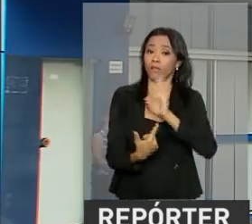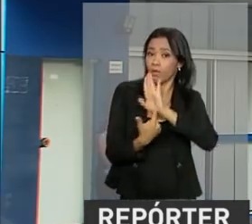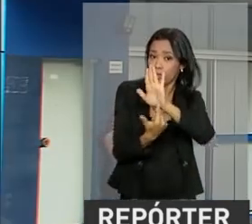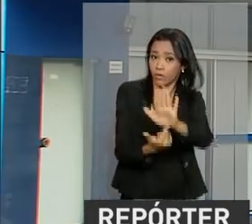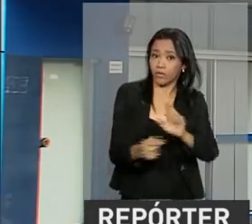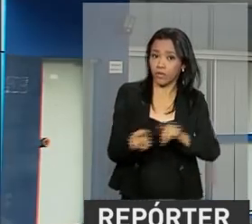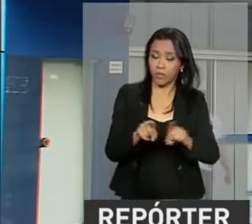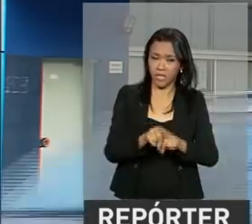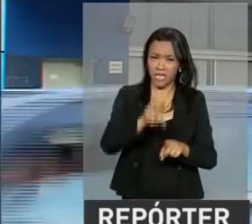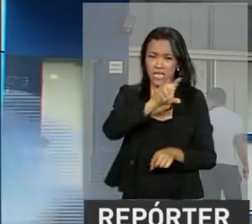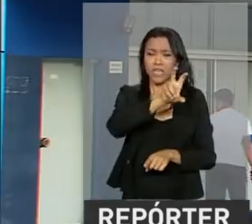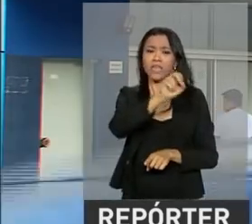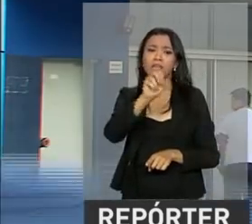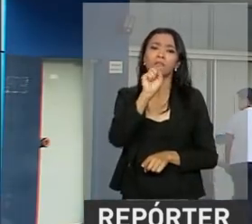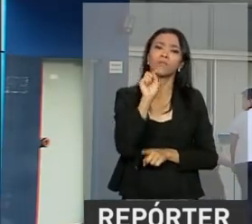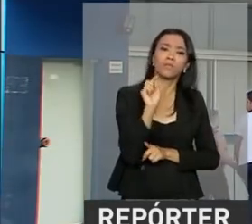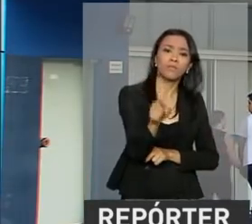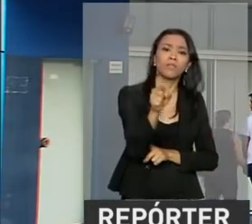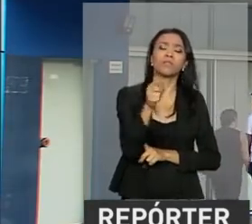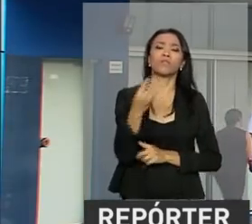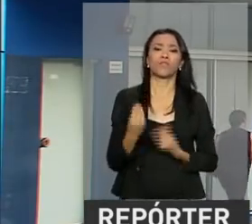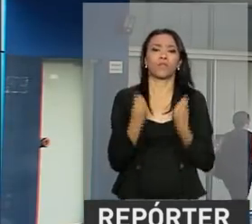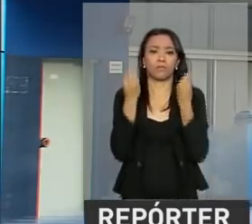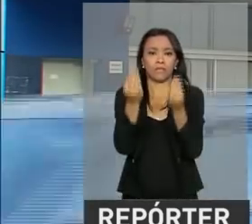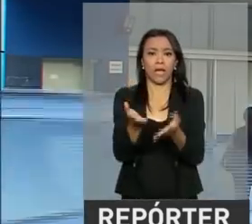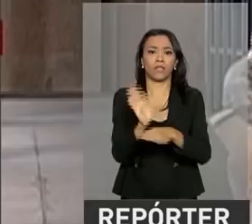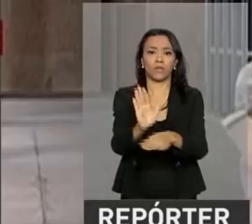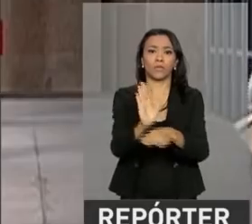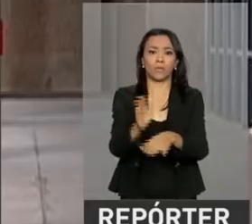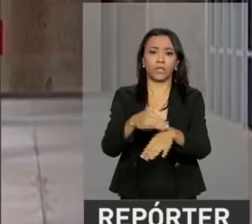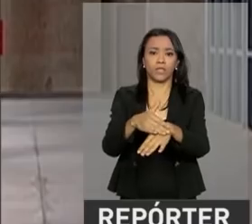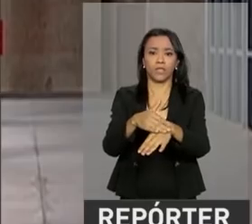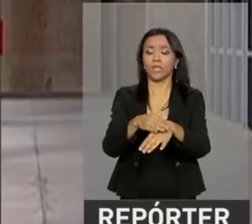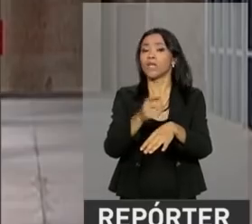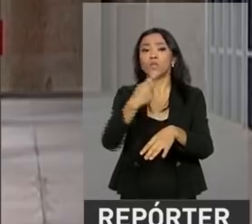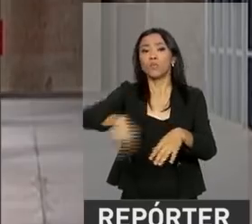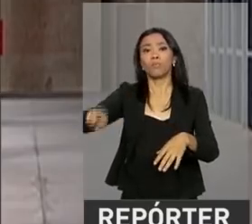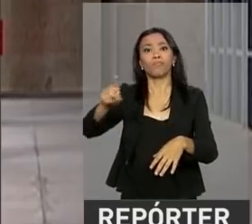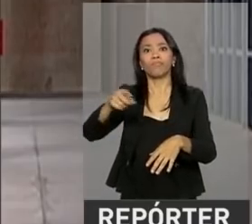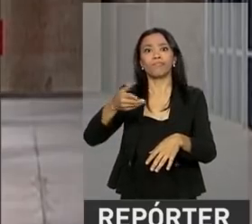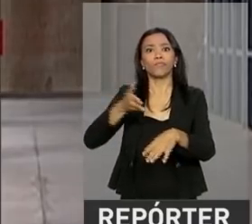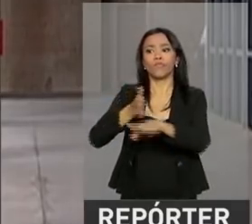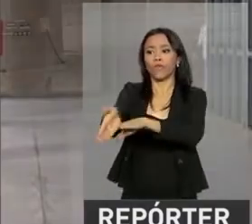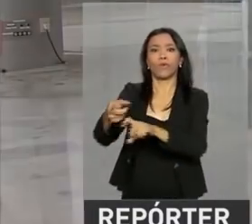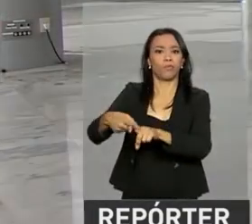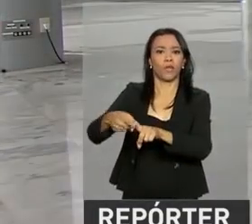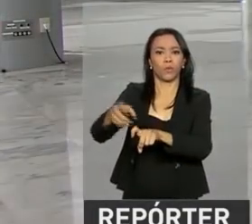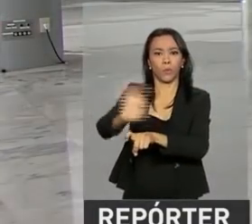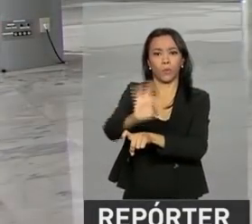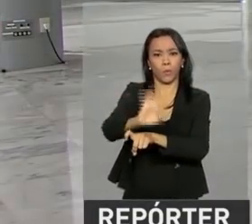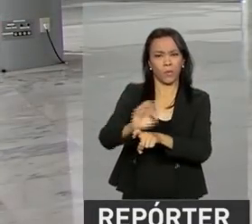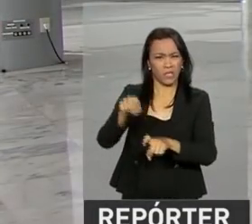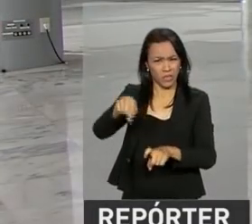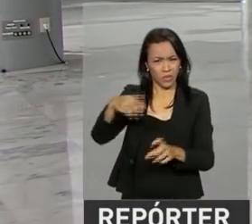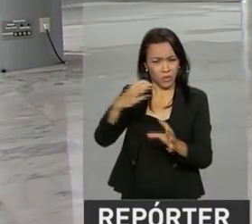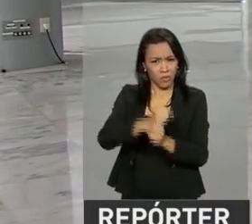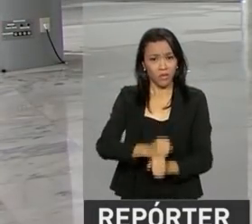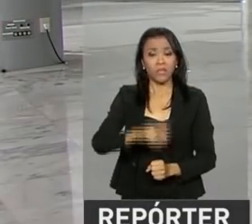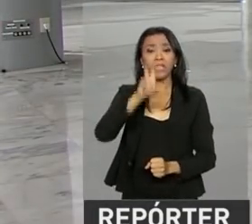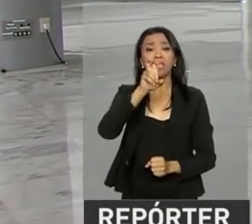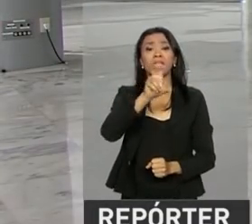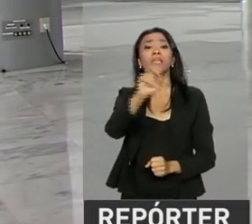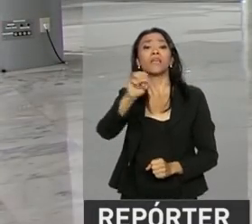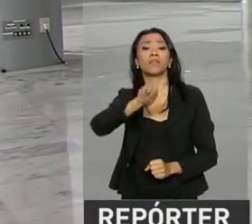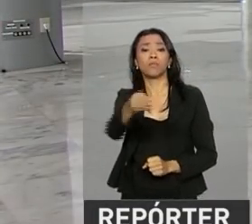mil auxílios-doenças que foram concedidos sem perícia. Esses casos, eles somam mais de 500 milhões de reais